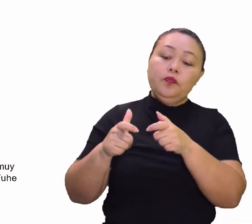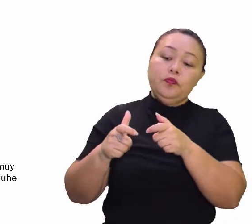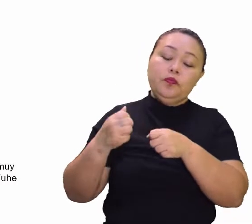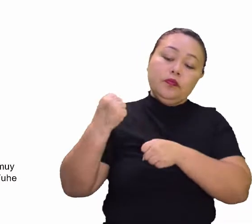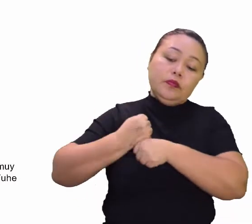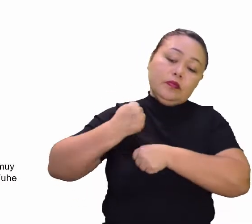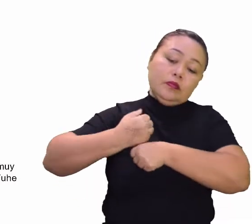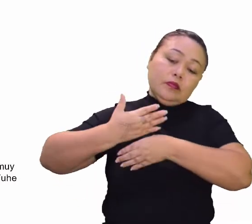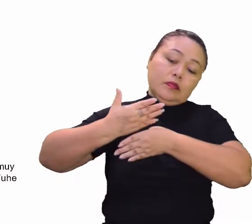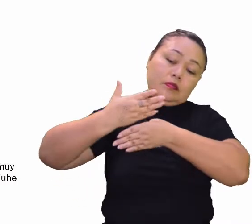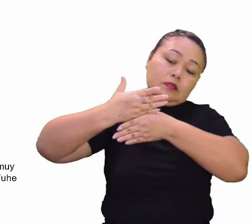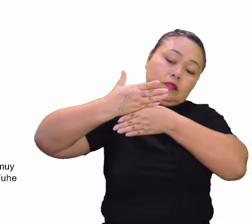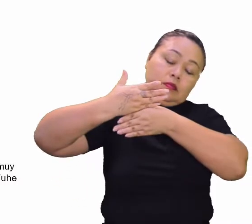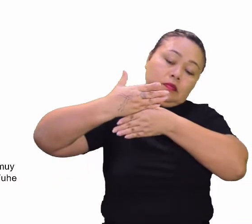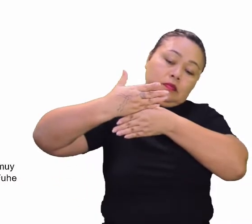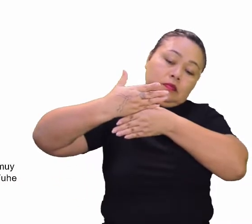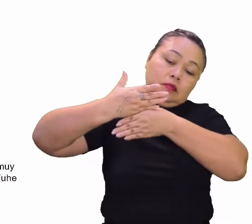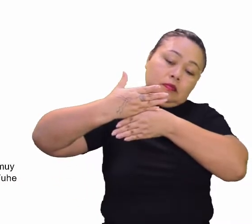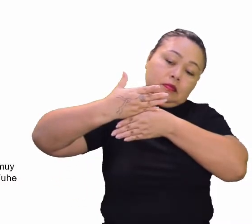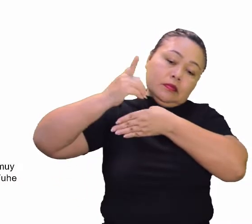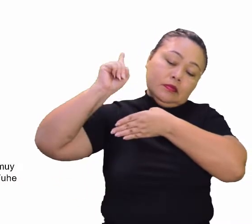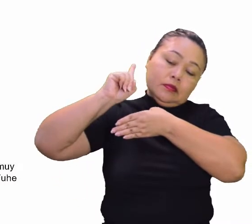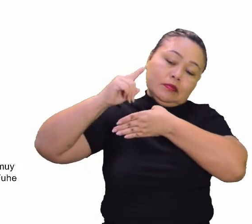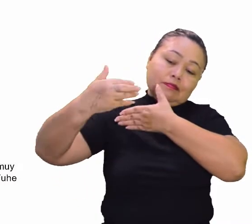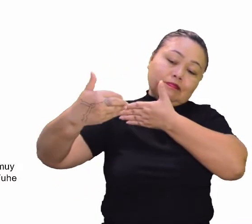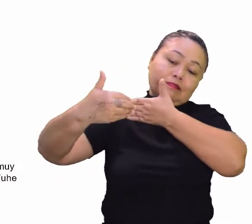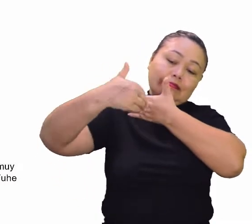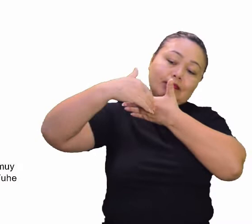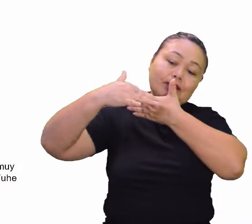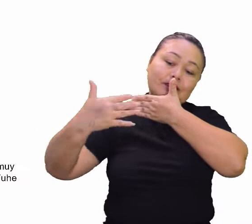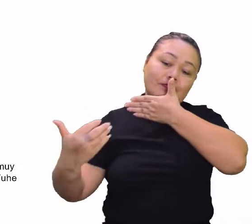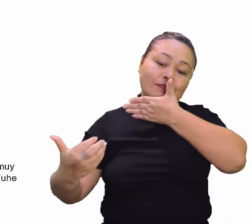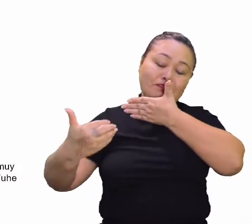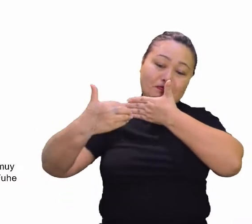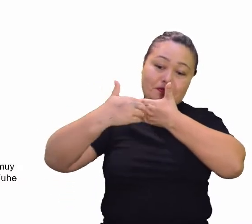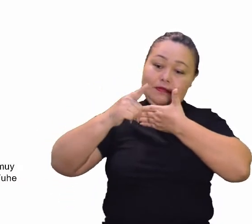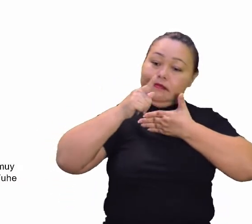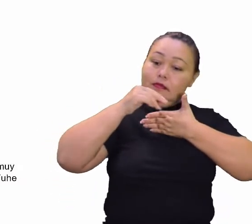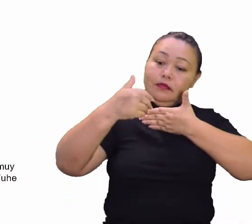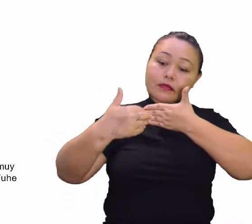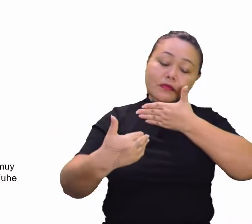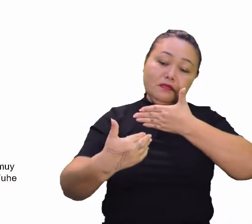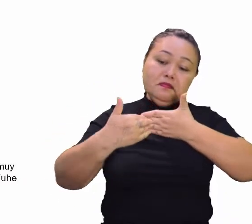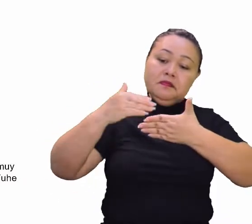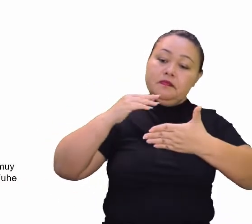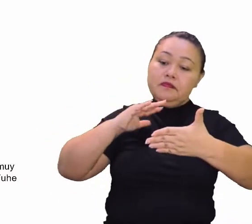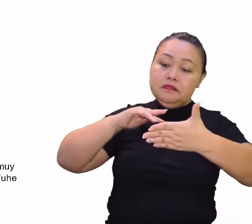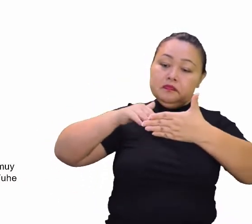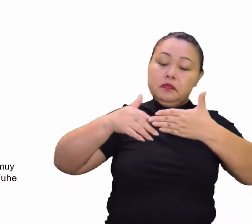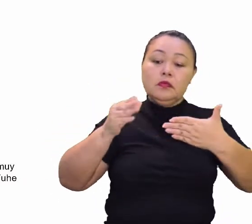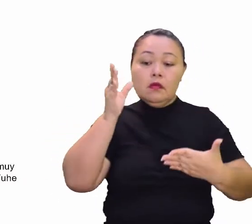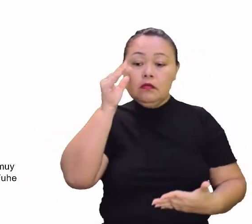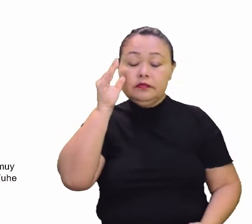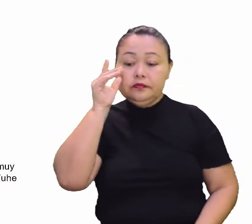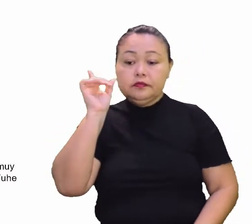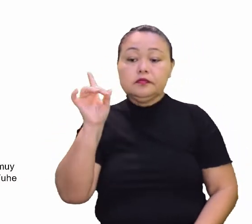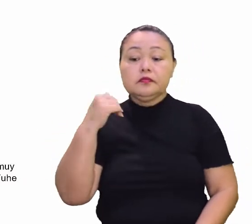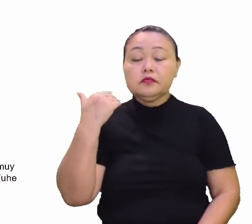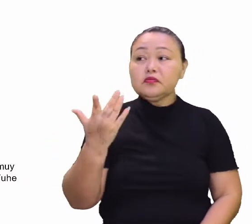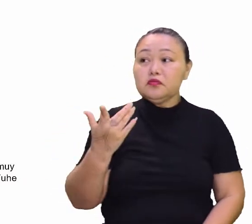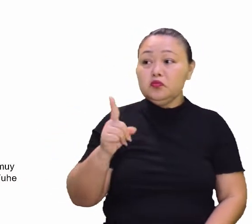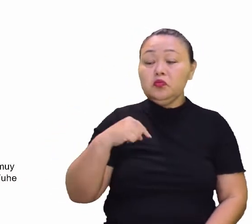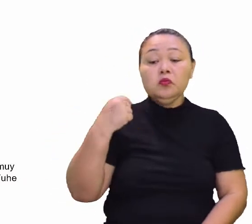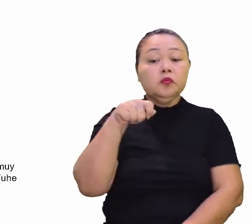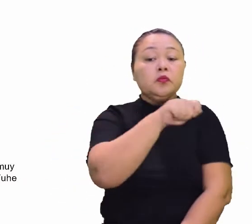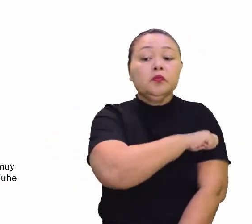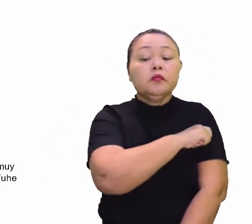à construção desta barragem. Ok? Muito Então, bem. fica só a nível de curiosidade para